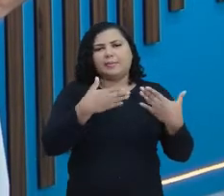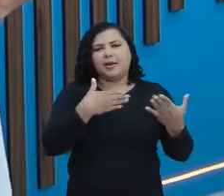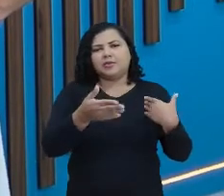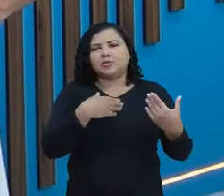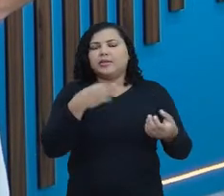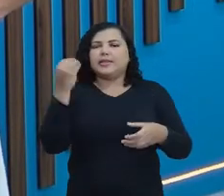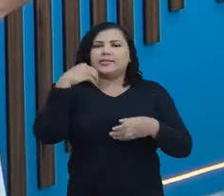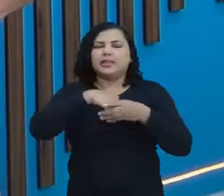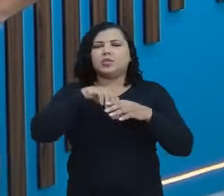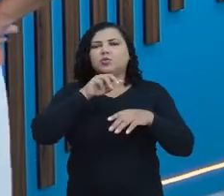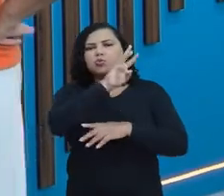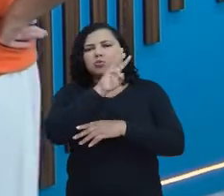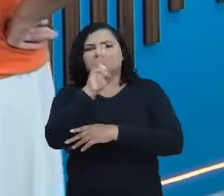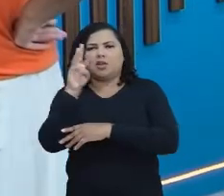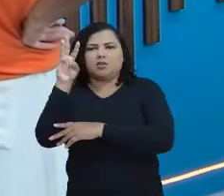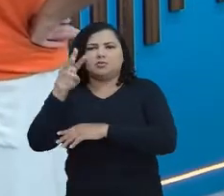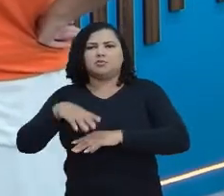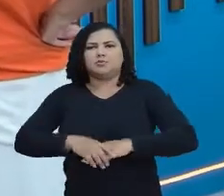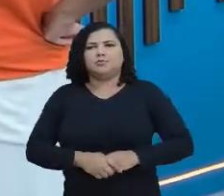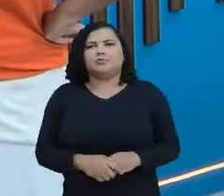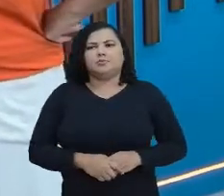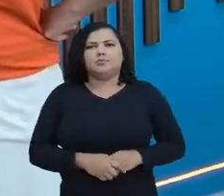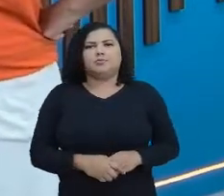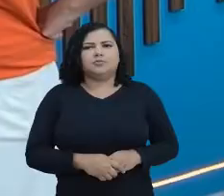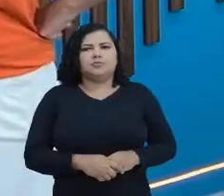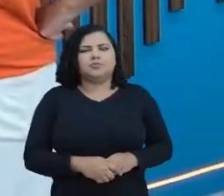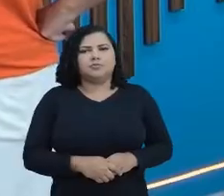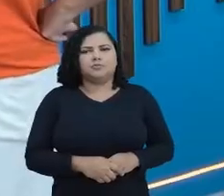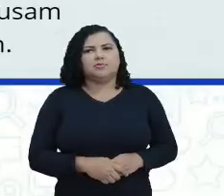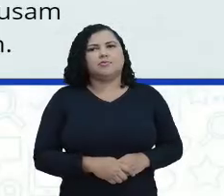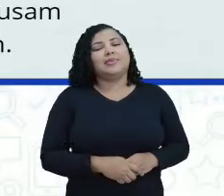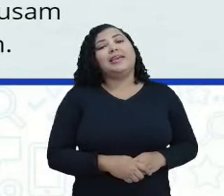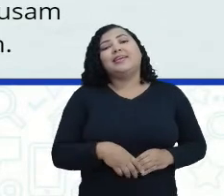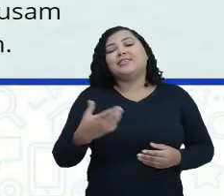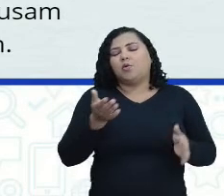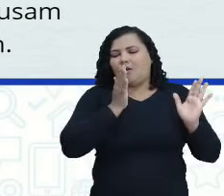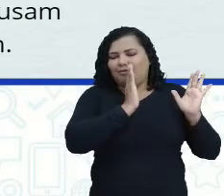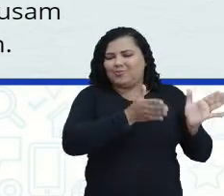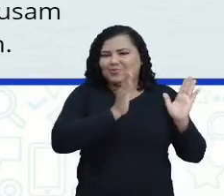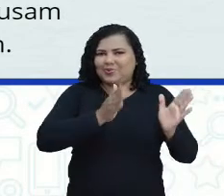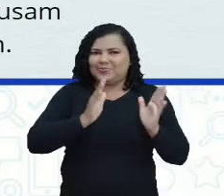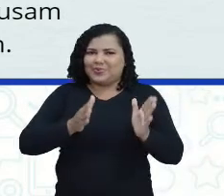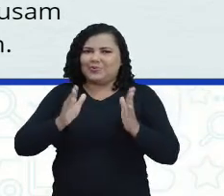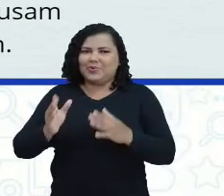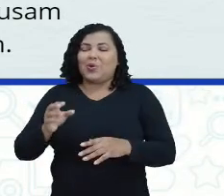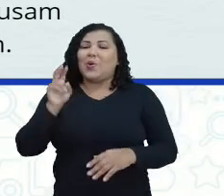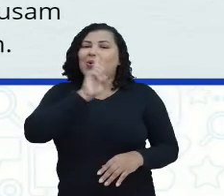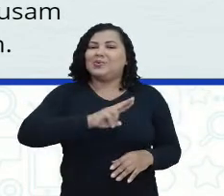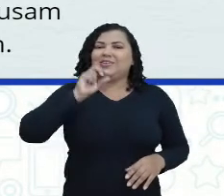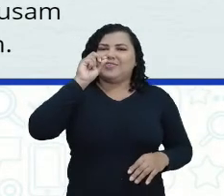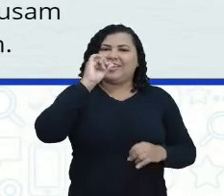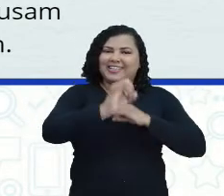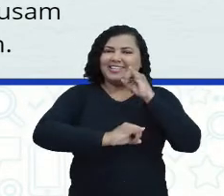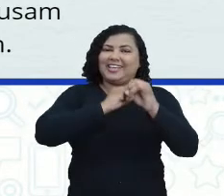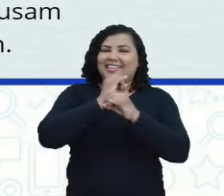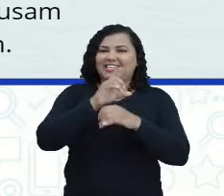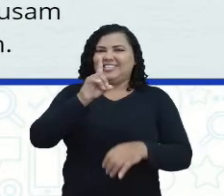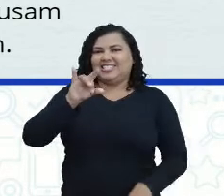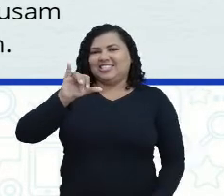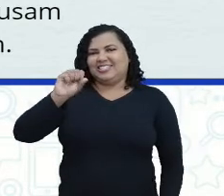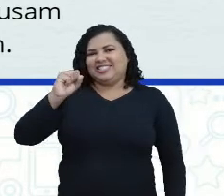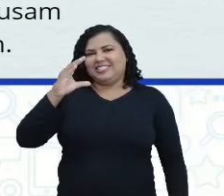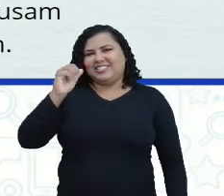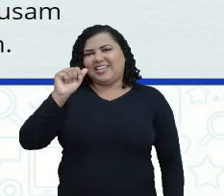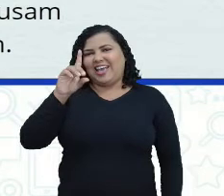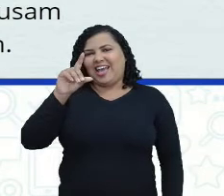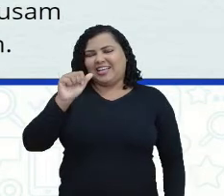num site. Tá? E aí, tudo isso aqui a gente passou usando uma internet de escada. Não era assim o tempo